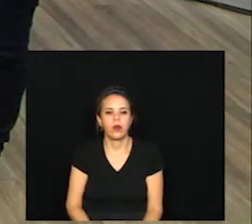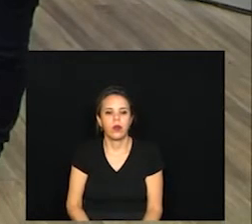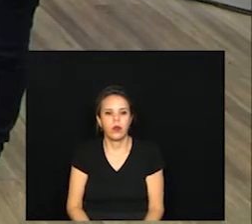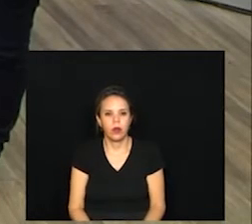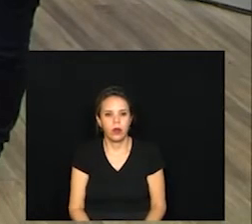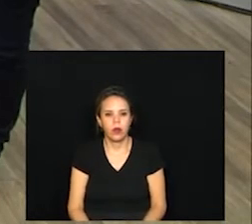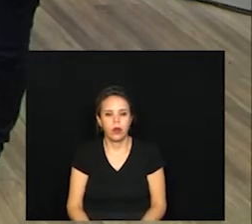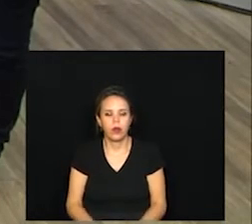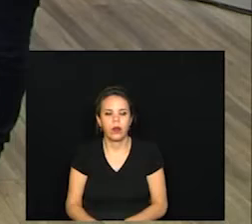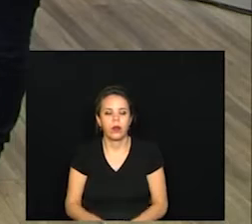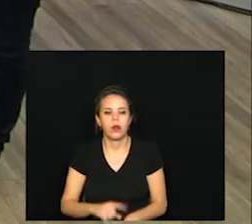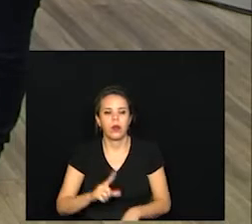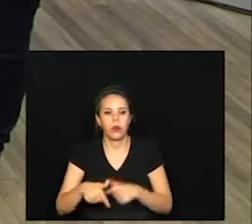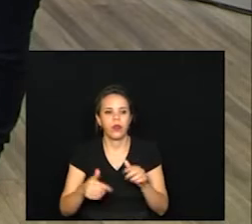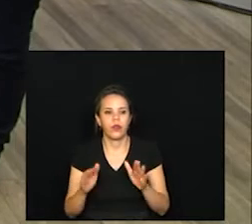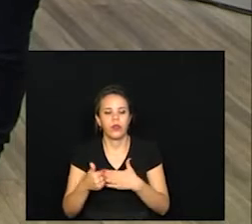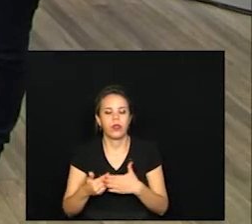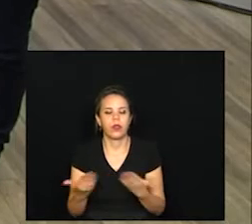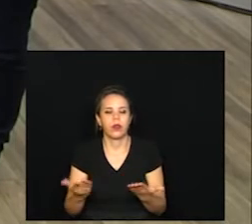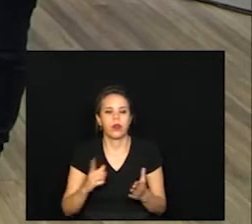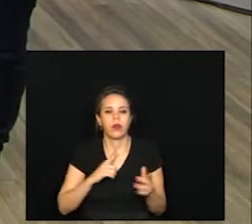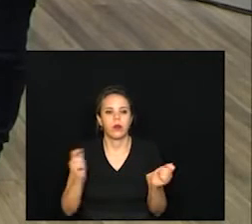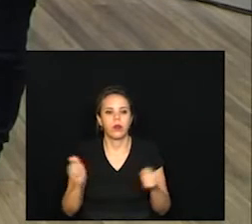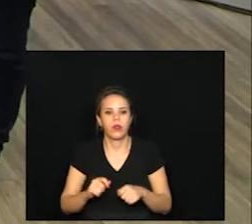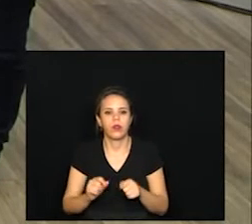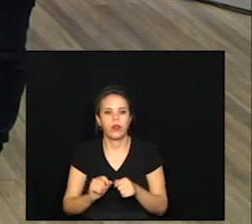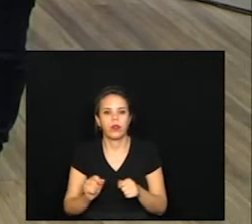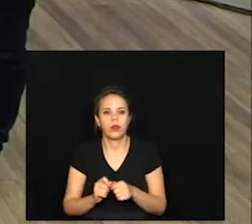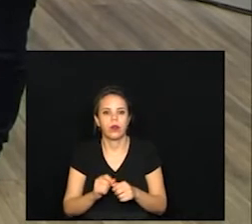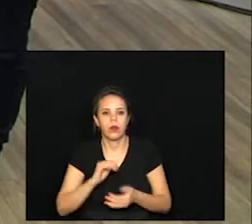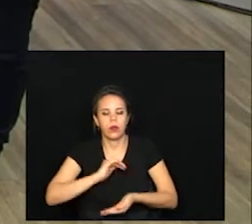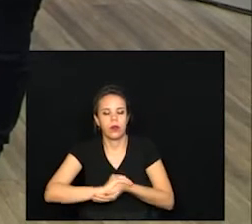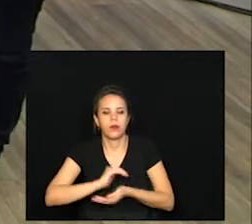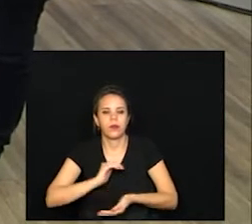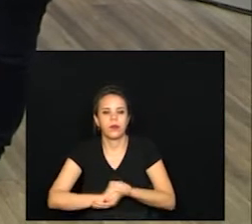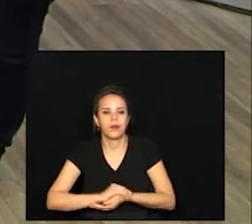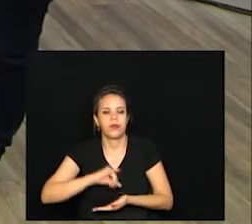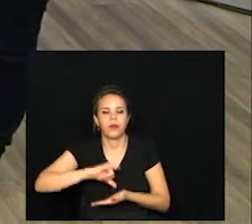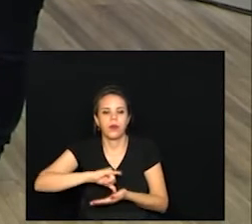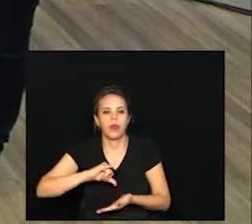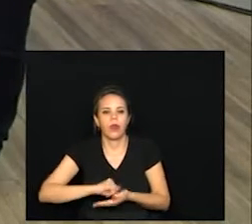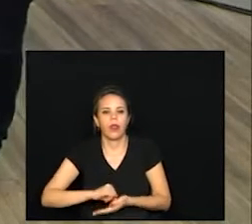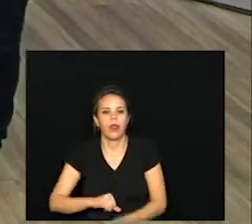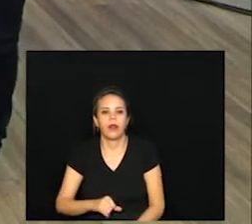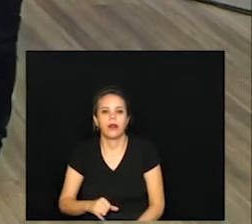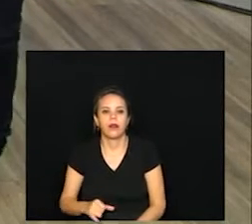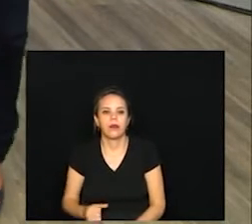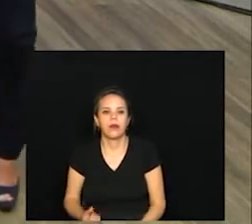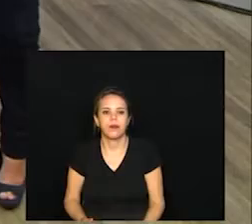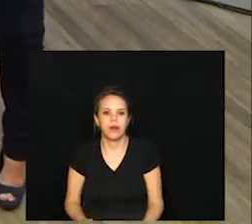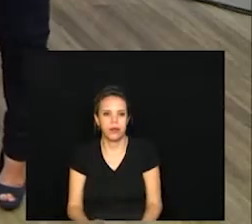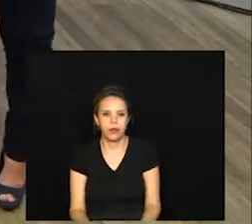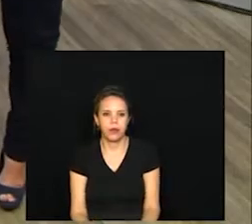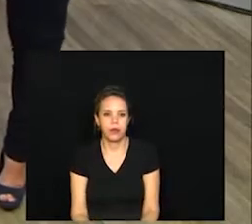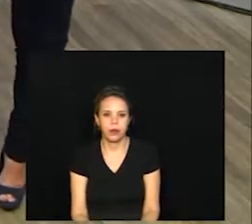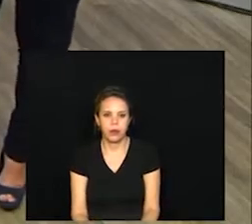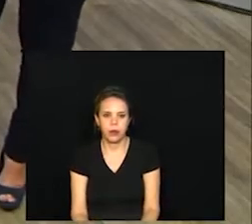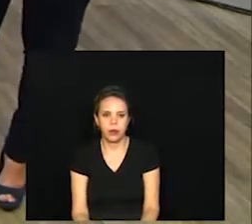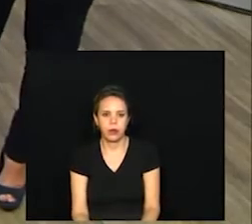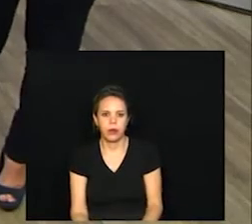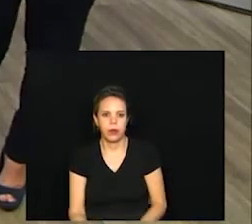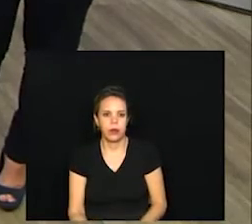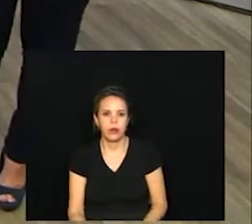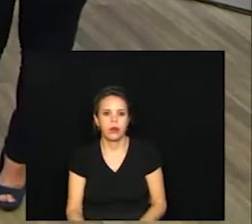foi fechado. E agora existe a possibilidade do Poupa Tempo no centro ser instituído ali direto